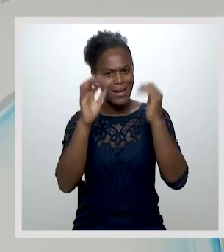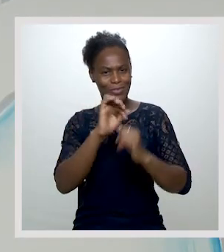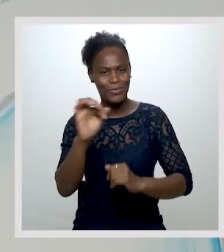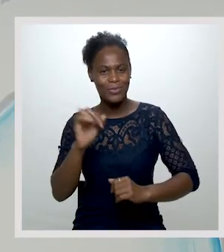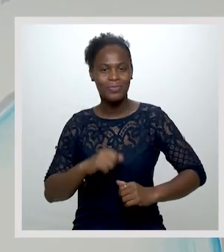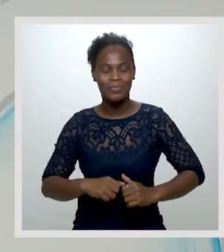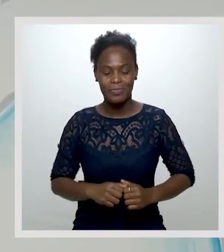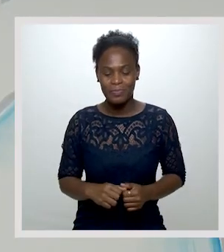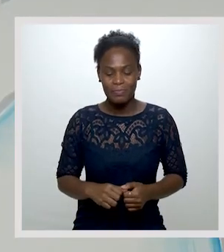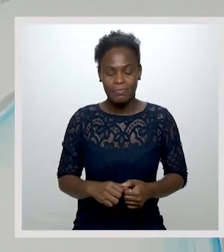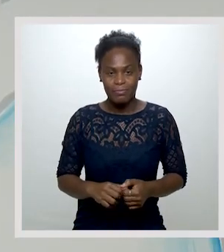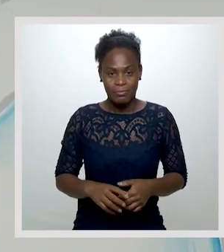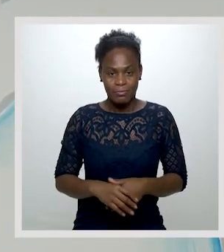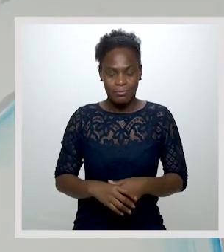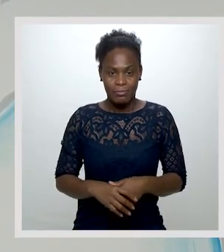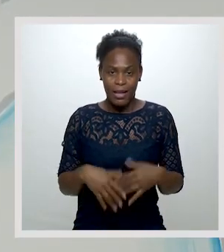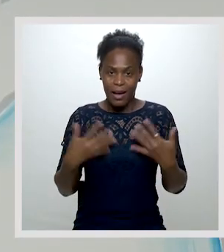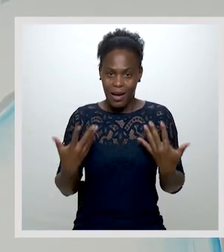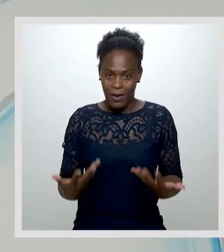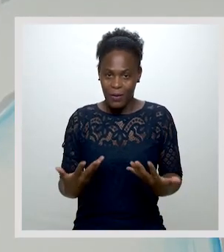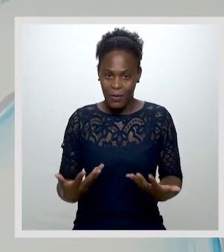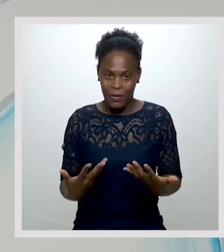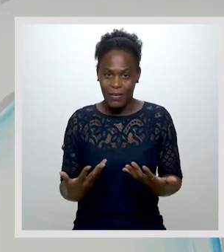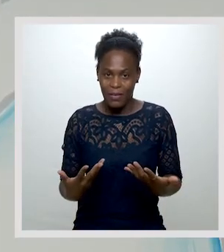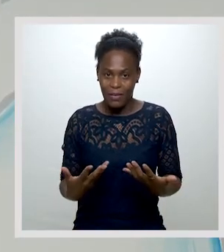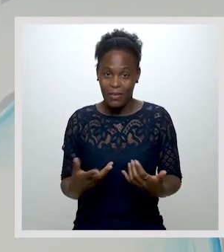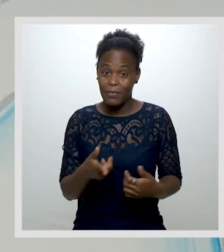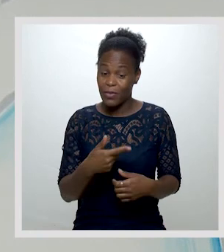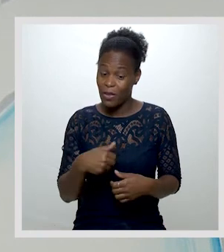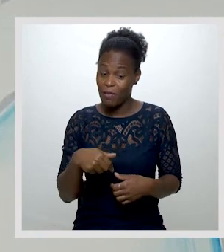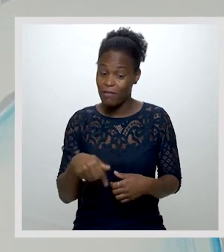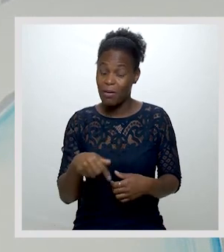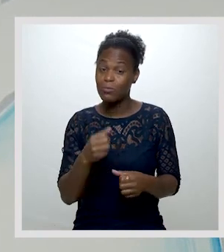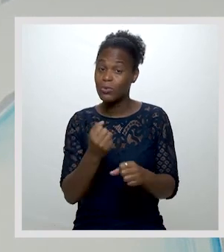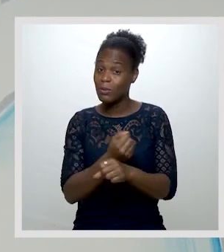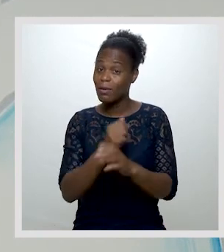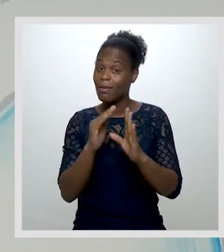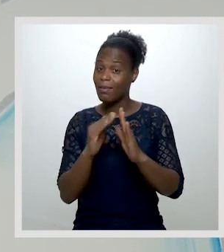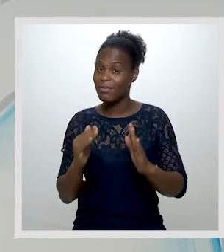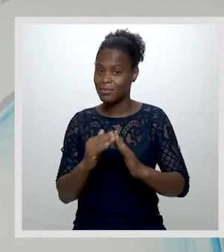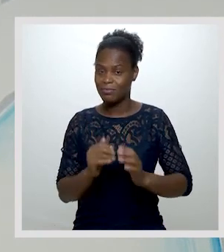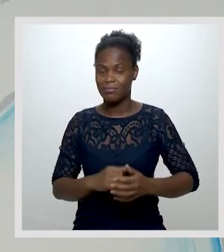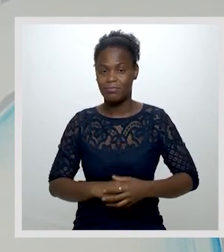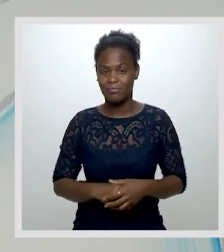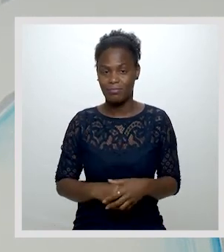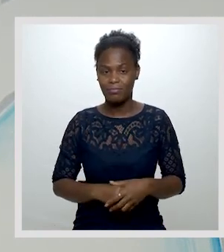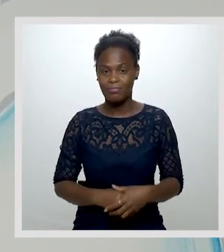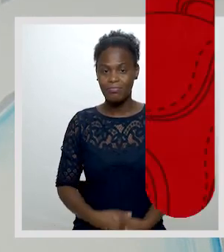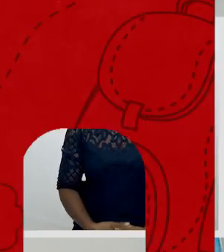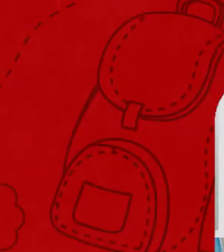Estão de parabéns! E agora, vamos ao trabalho de casa.